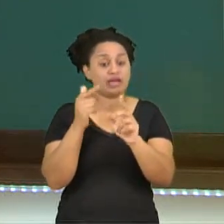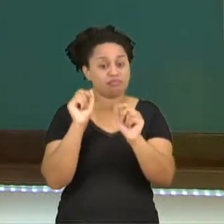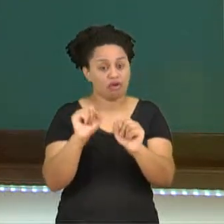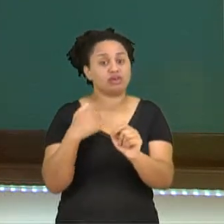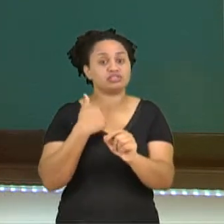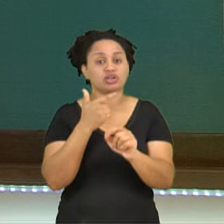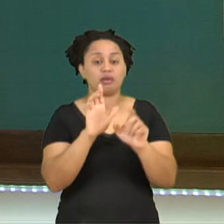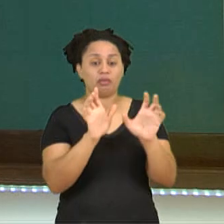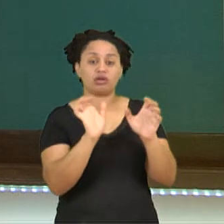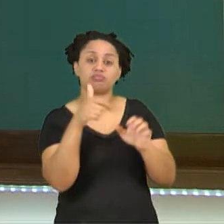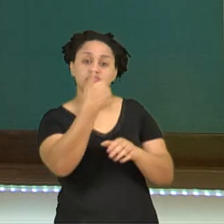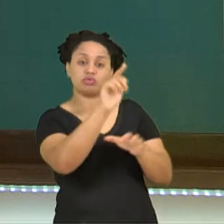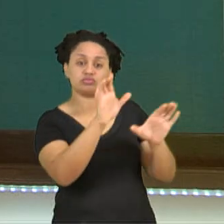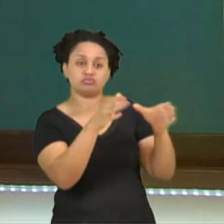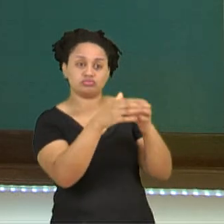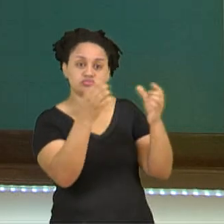daí.